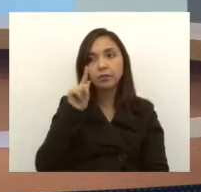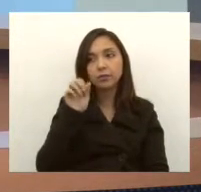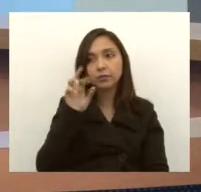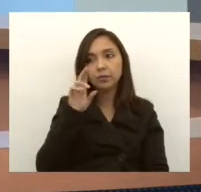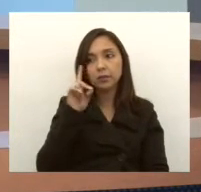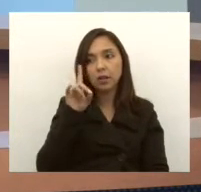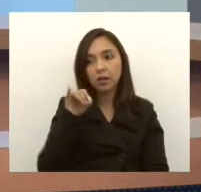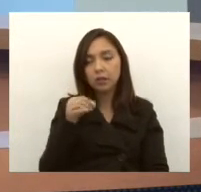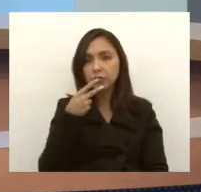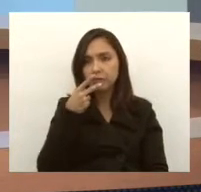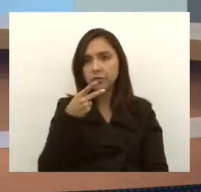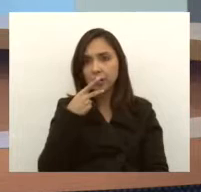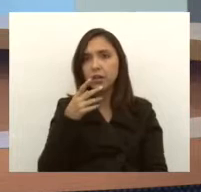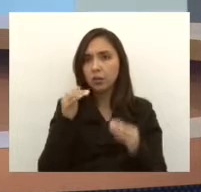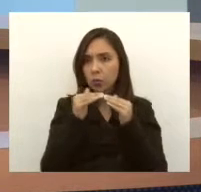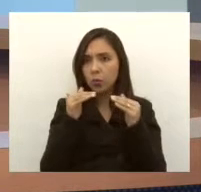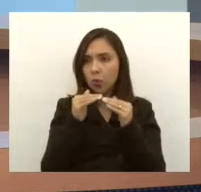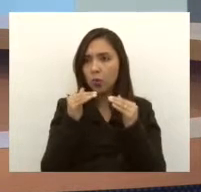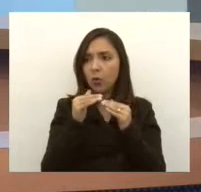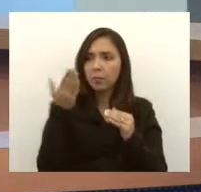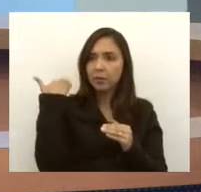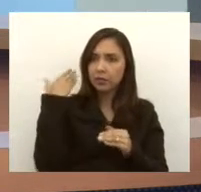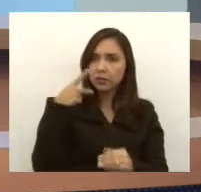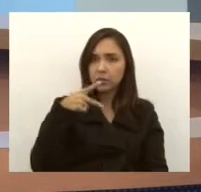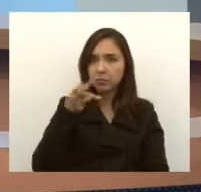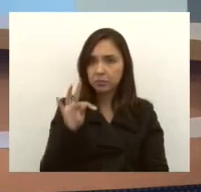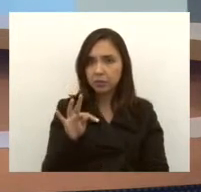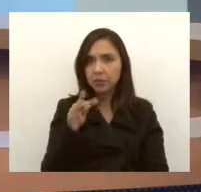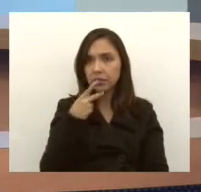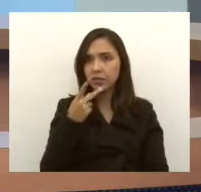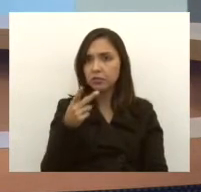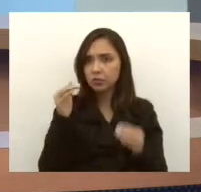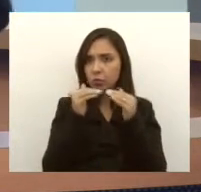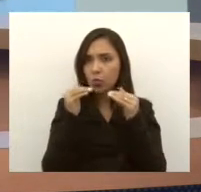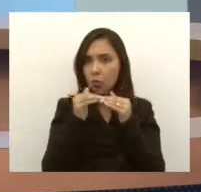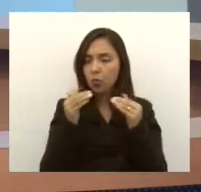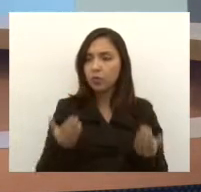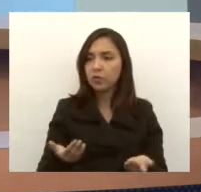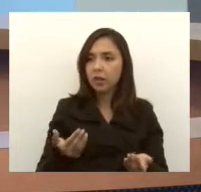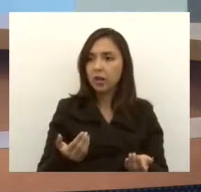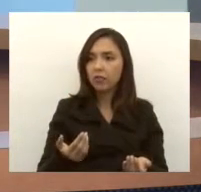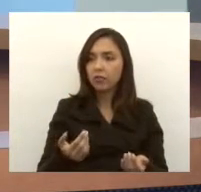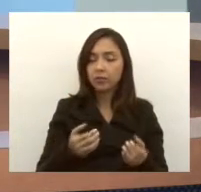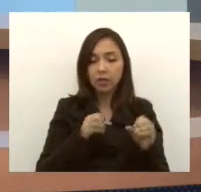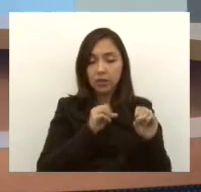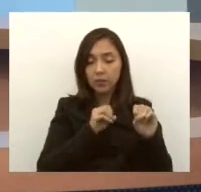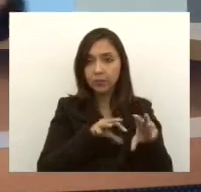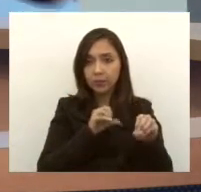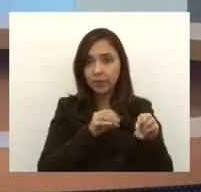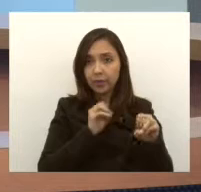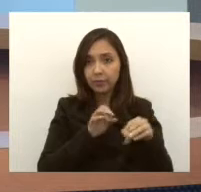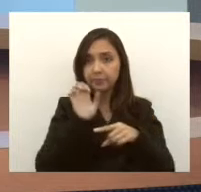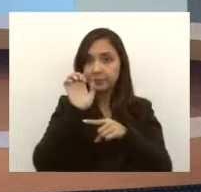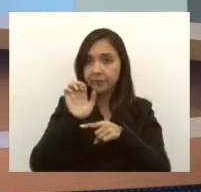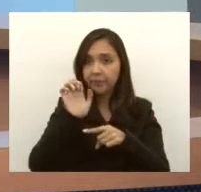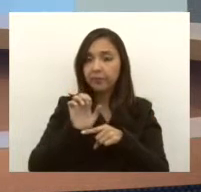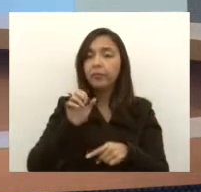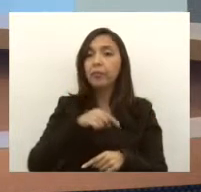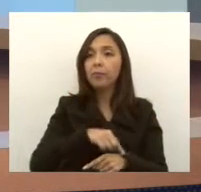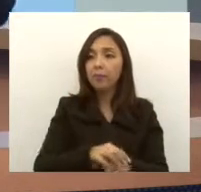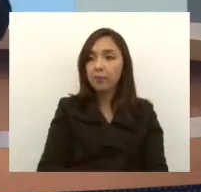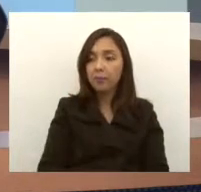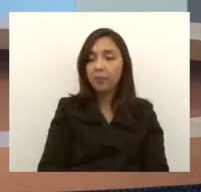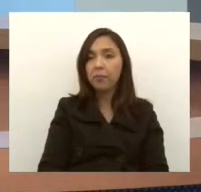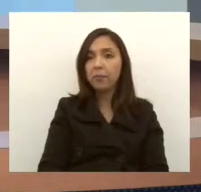que concorda com a minha fala. Quando o senhor era do PT, o senhor concordava. Que a educação do estado está